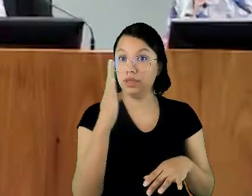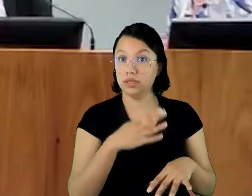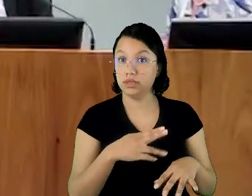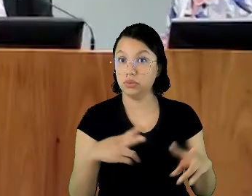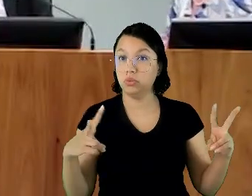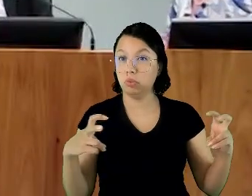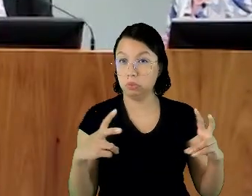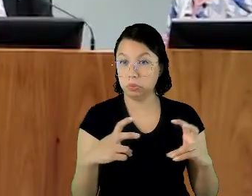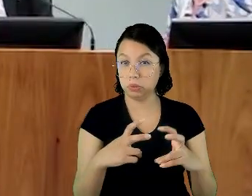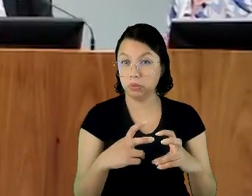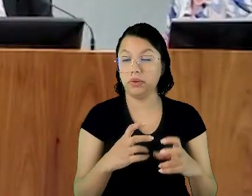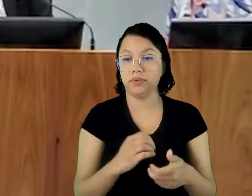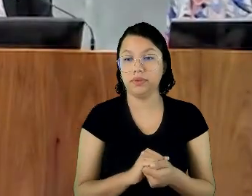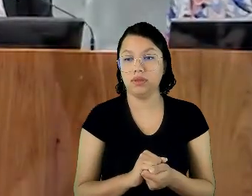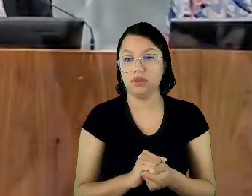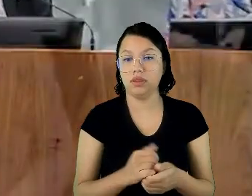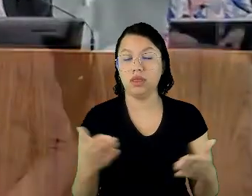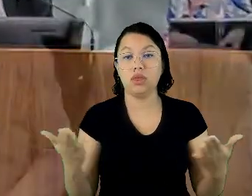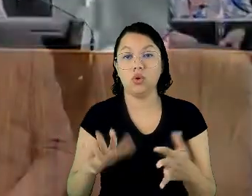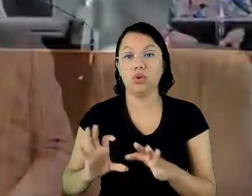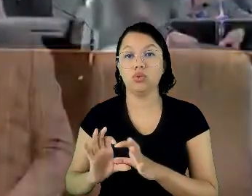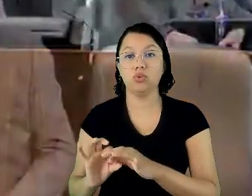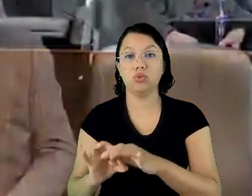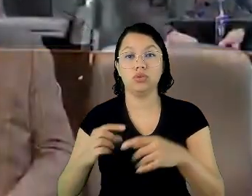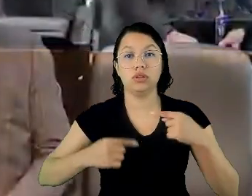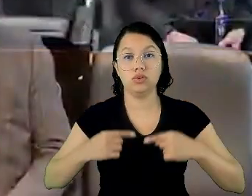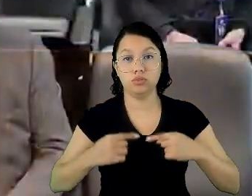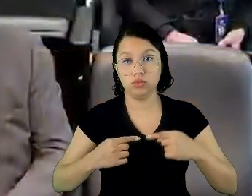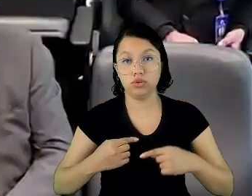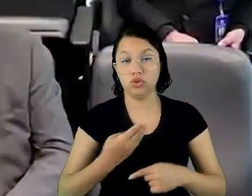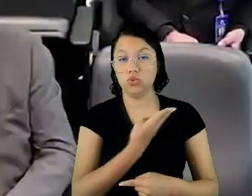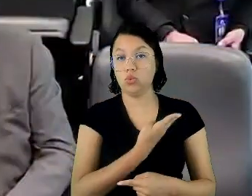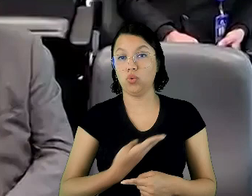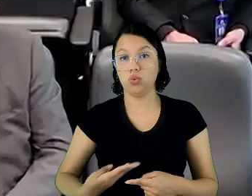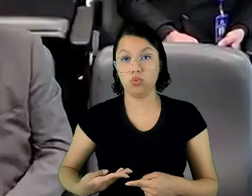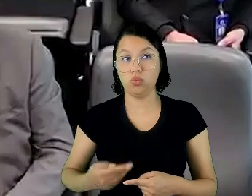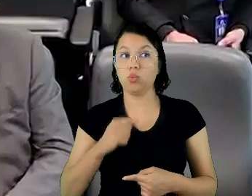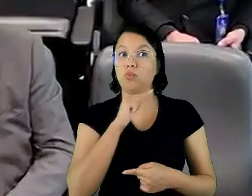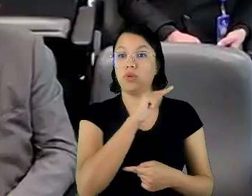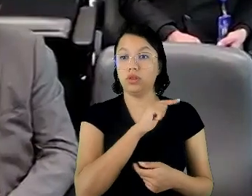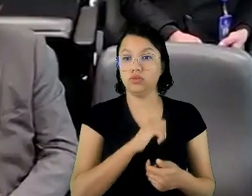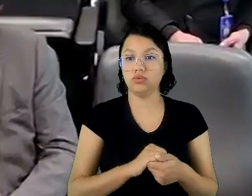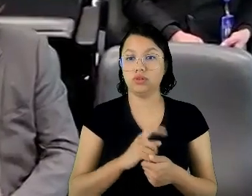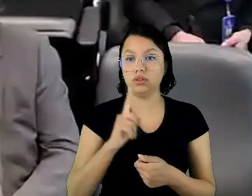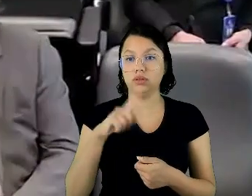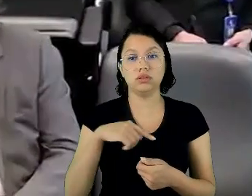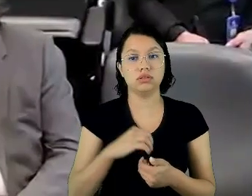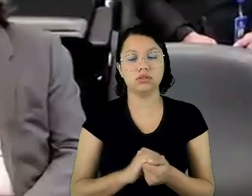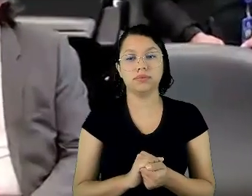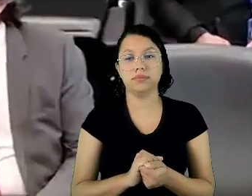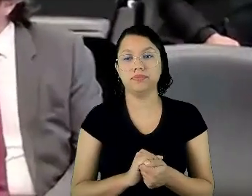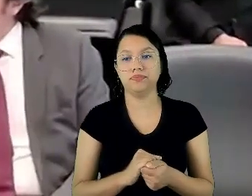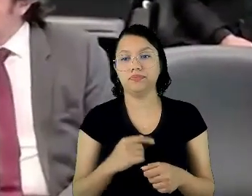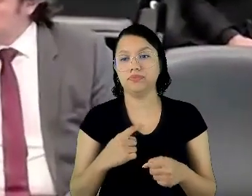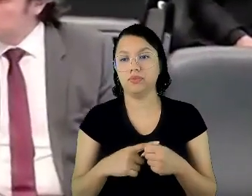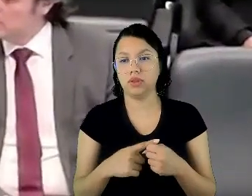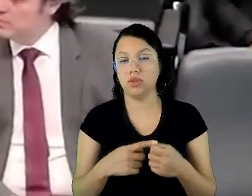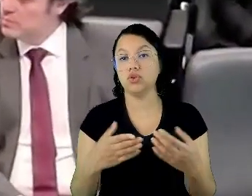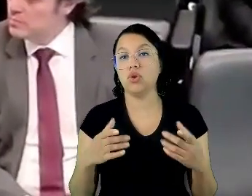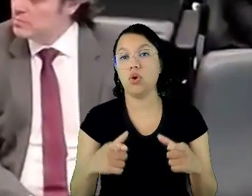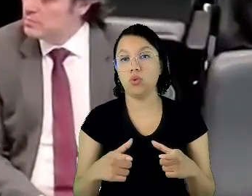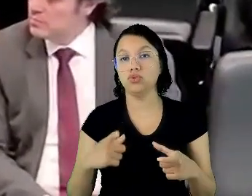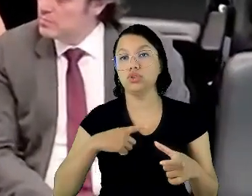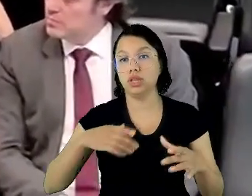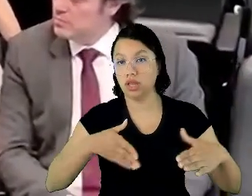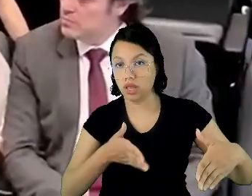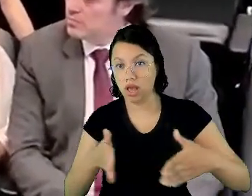os governos das províncias de Salta e Jujuy, que são as províncias que passam a Rota Bioceânica, são oposição ao governo central. Não